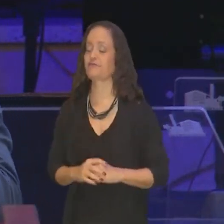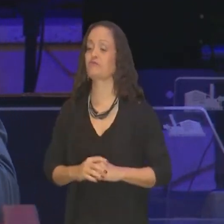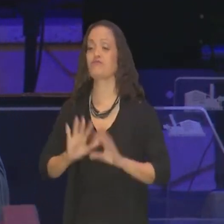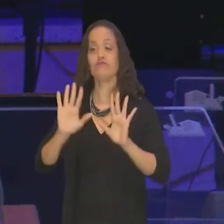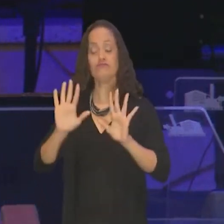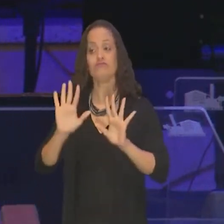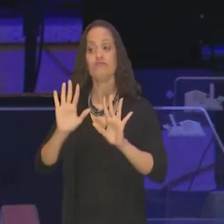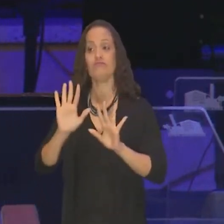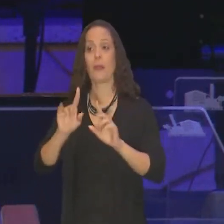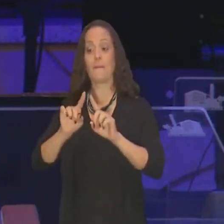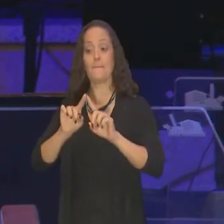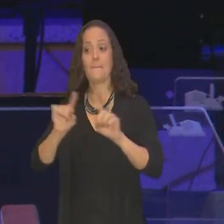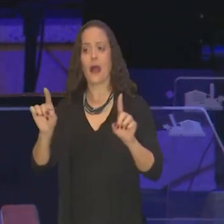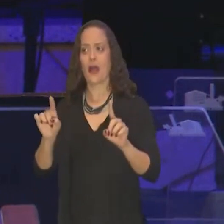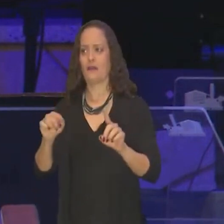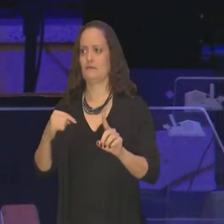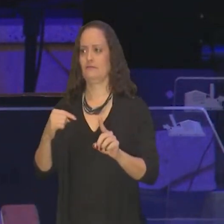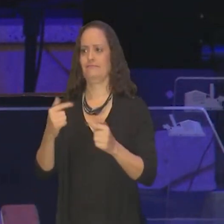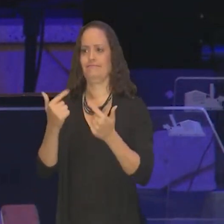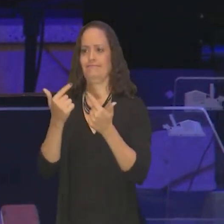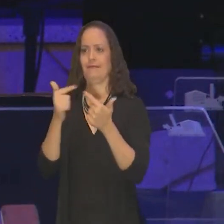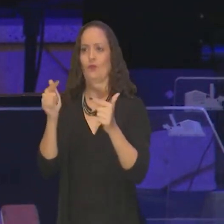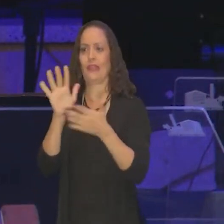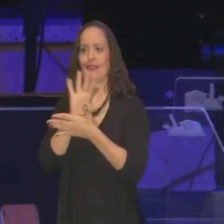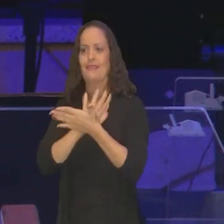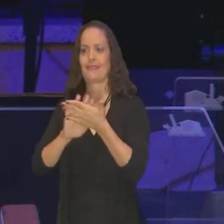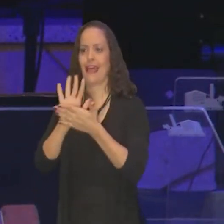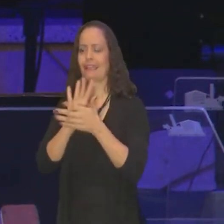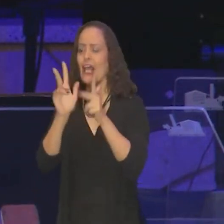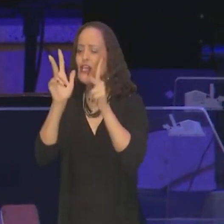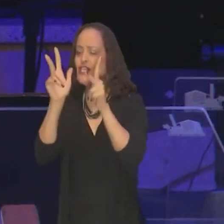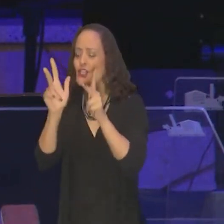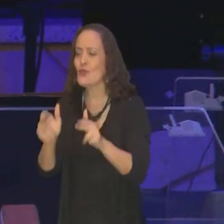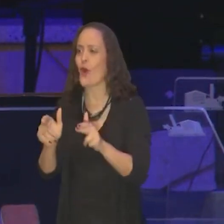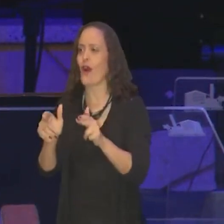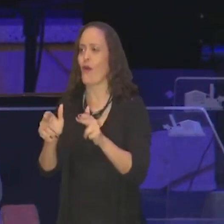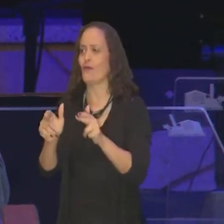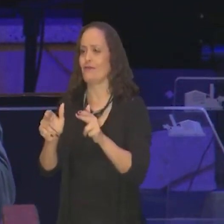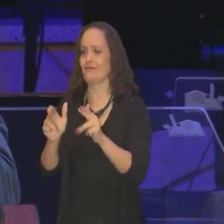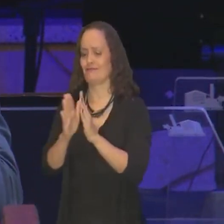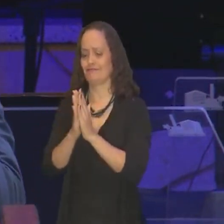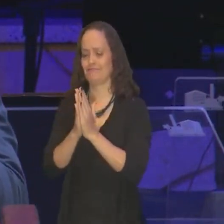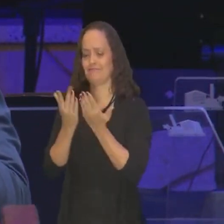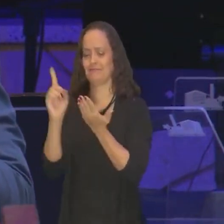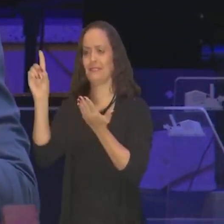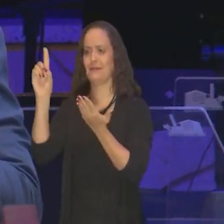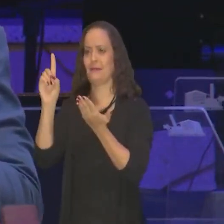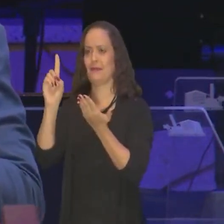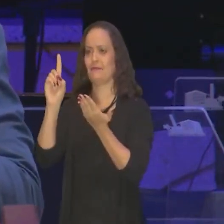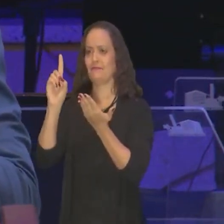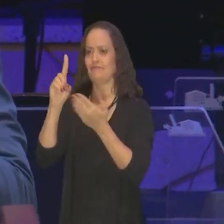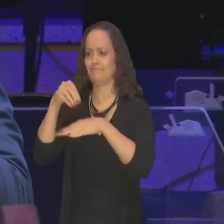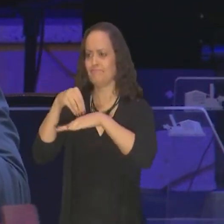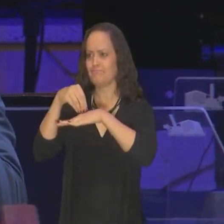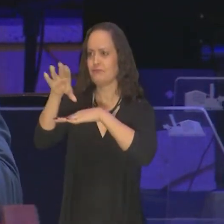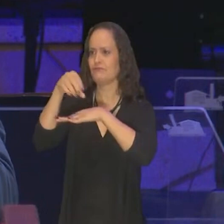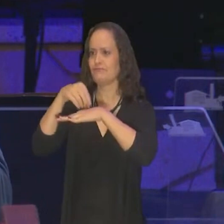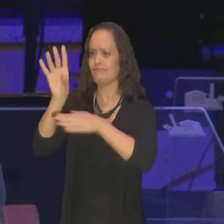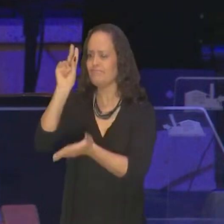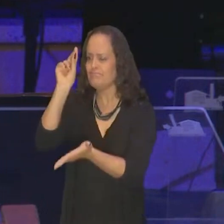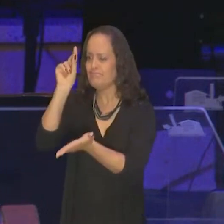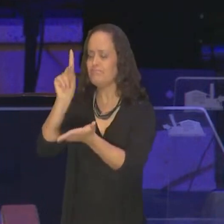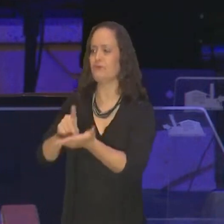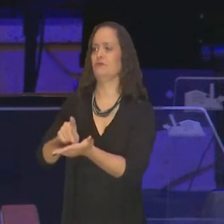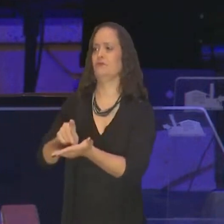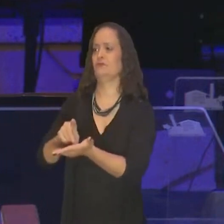Mas nada se compara com as profecias bíblicas, com a sua assertividade e com o